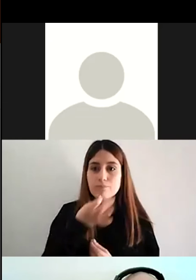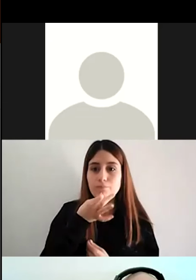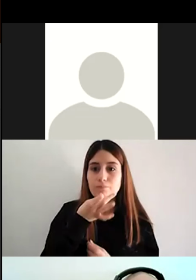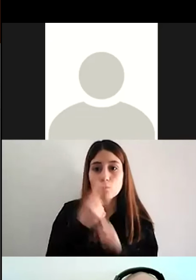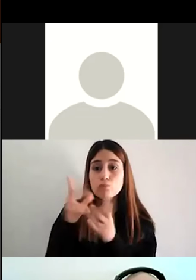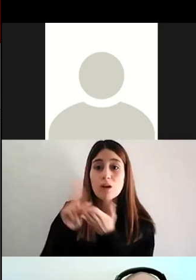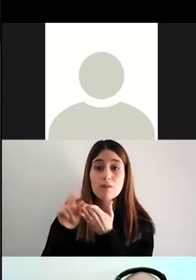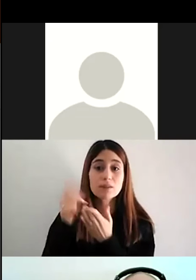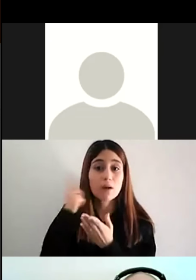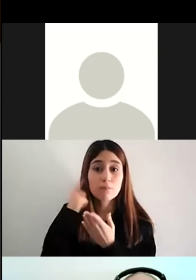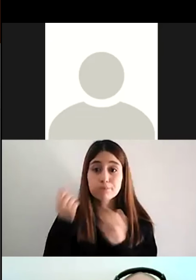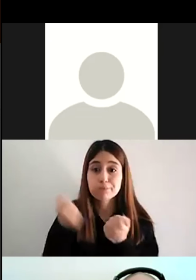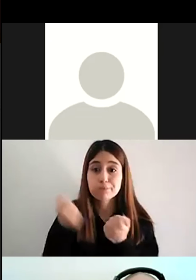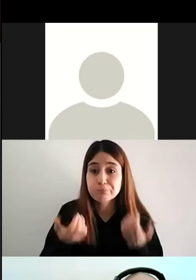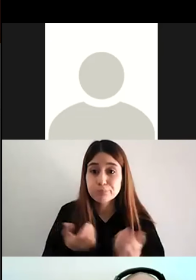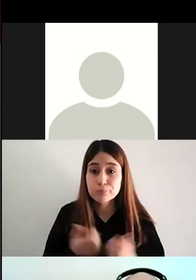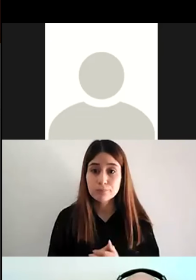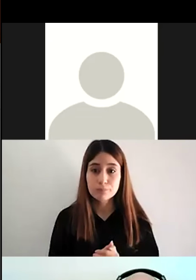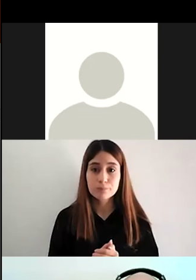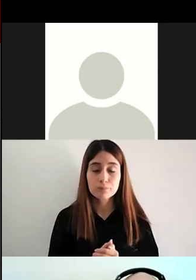É melhor.